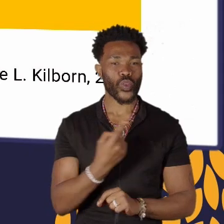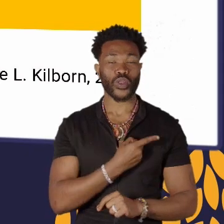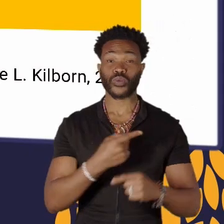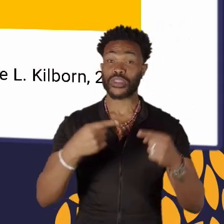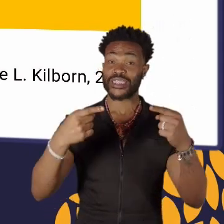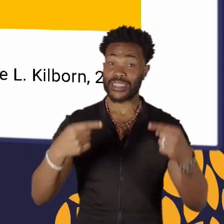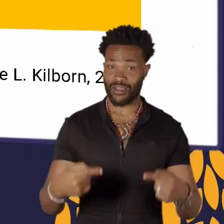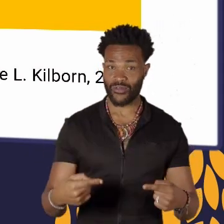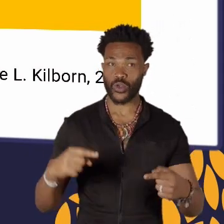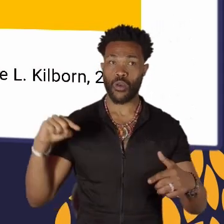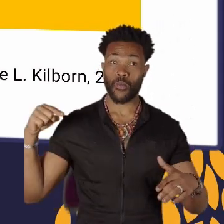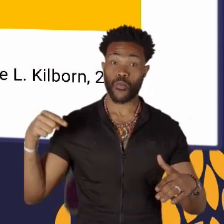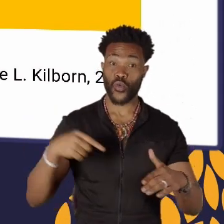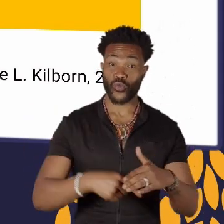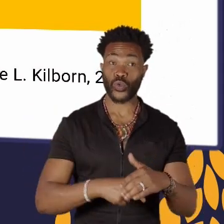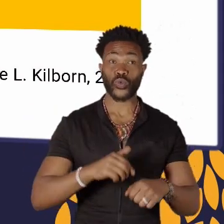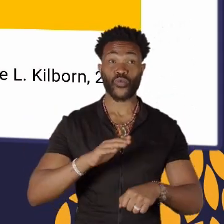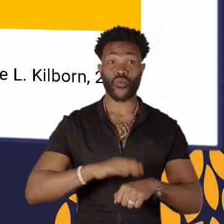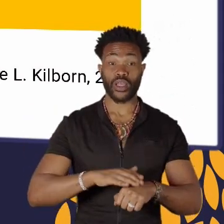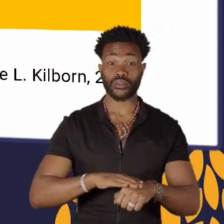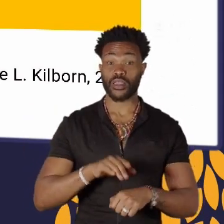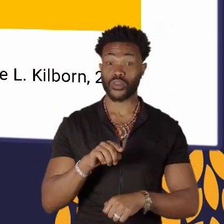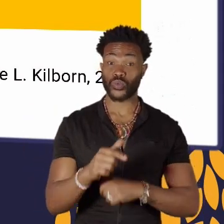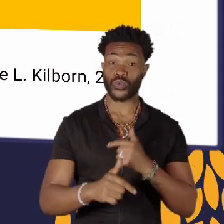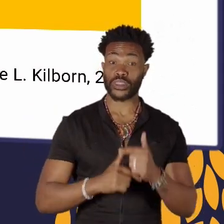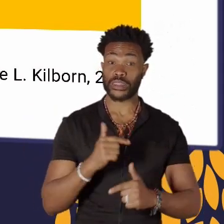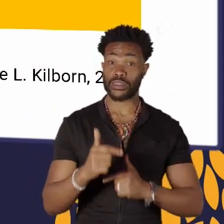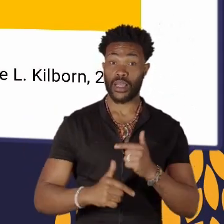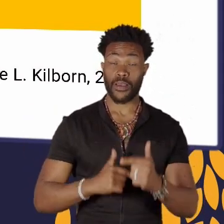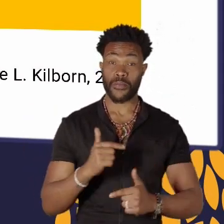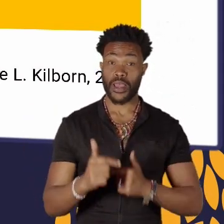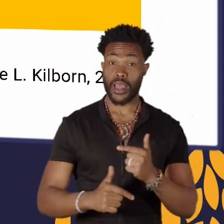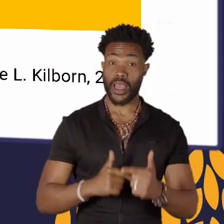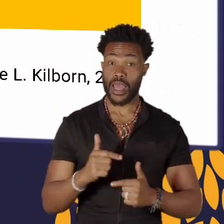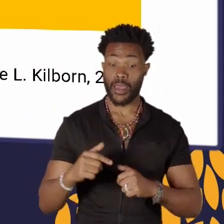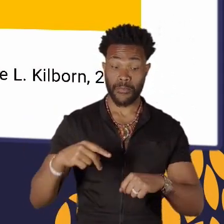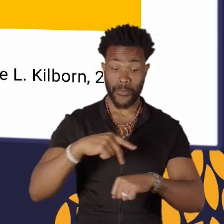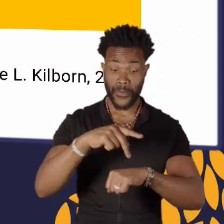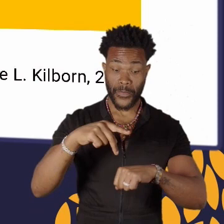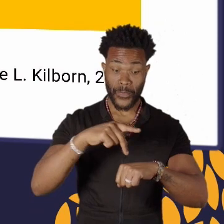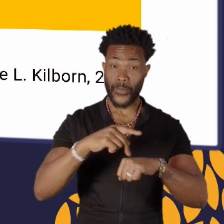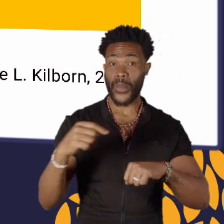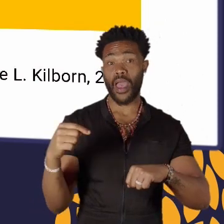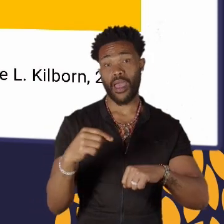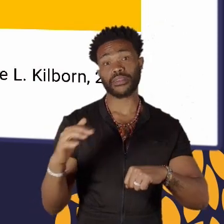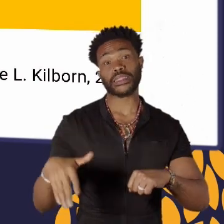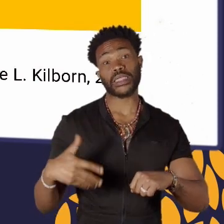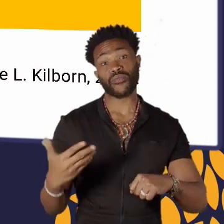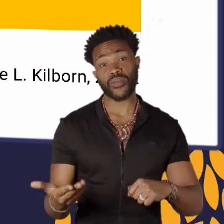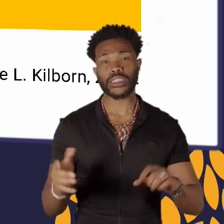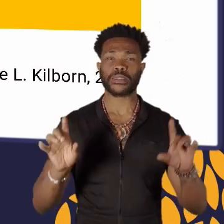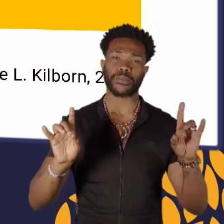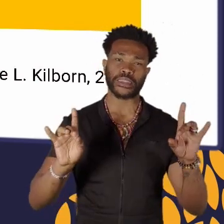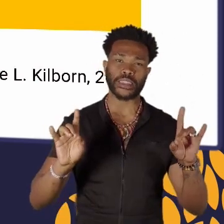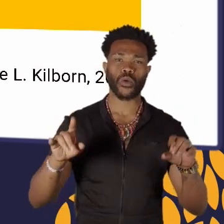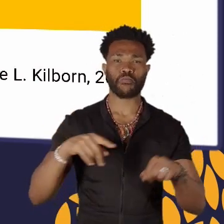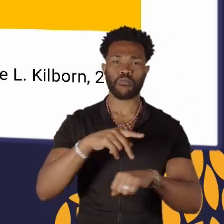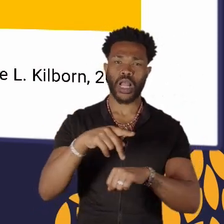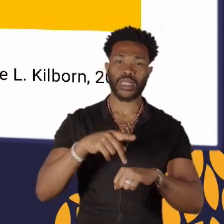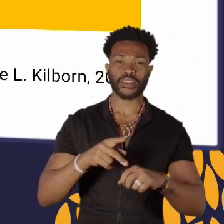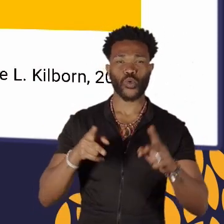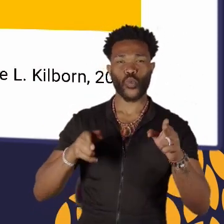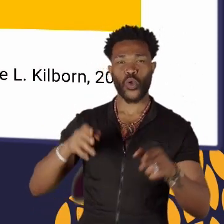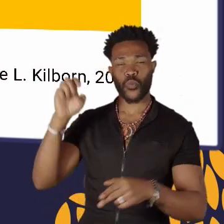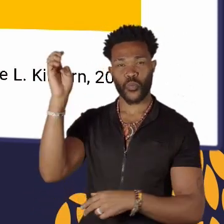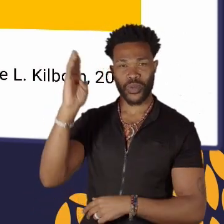desafio, que é a complexidade de fazer isso operar num país, enfim, especialmente num país como o